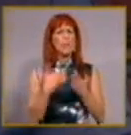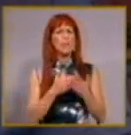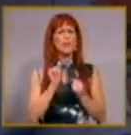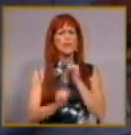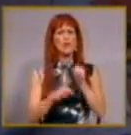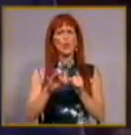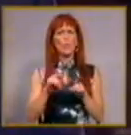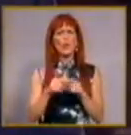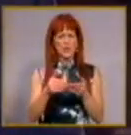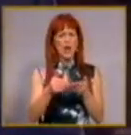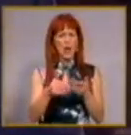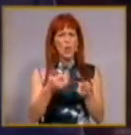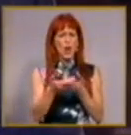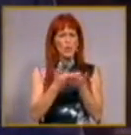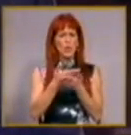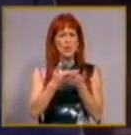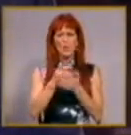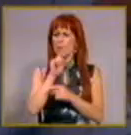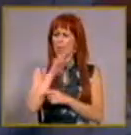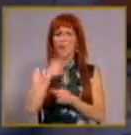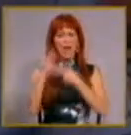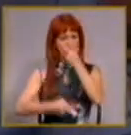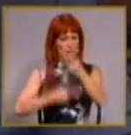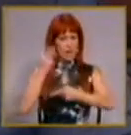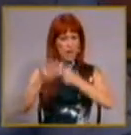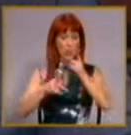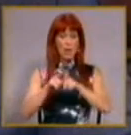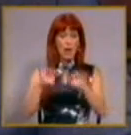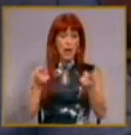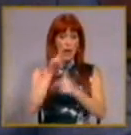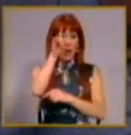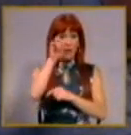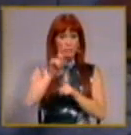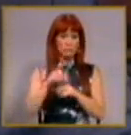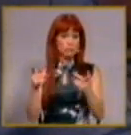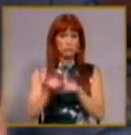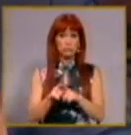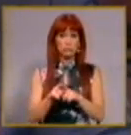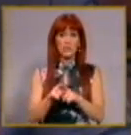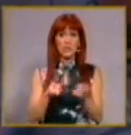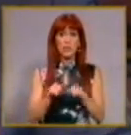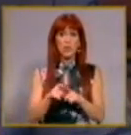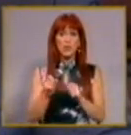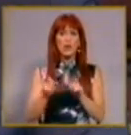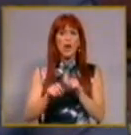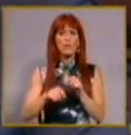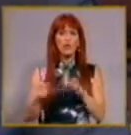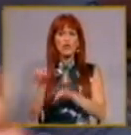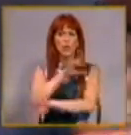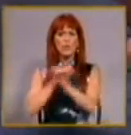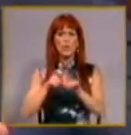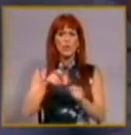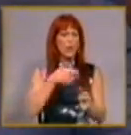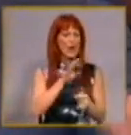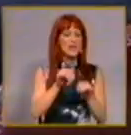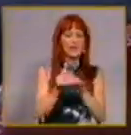Socialista, obviamente, espaço de negociação para podermos avaliar. Por exemplo, esta questão, é bom saber que os fundos comunitários são os mesmos, e, portanto, o que o Partido Socialista está